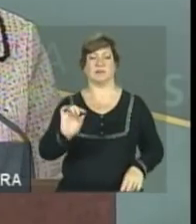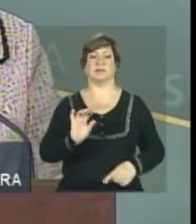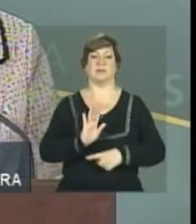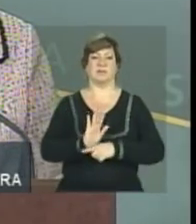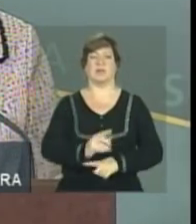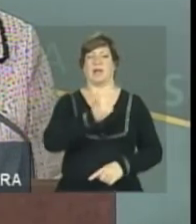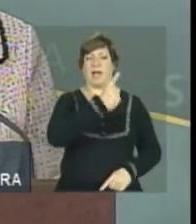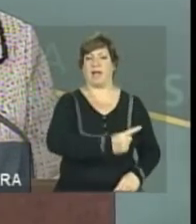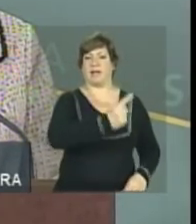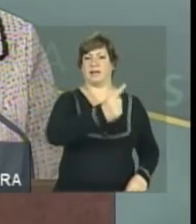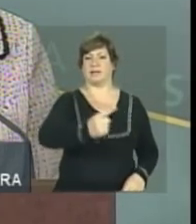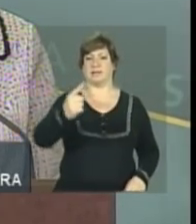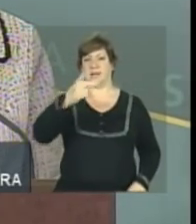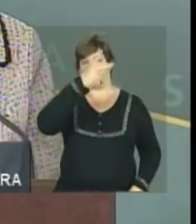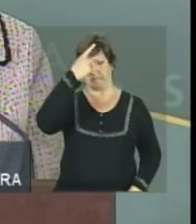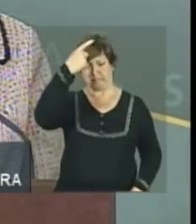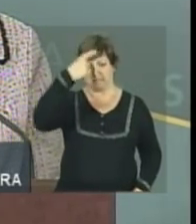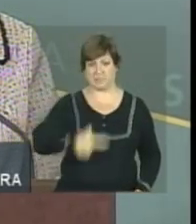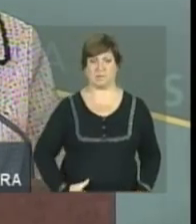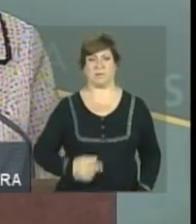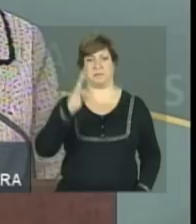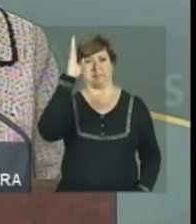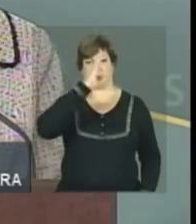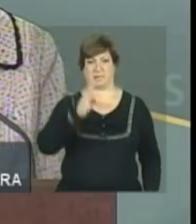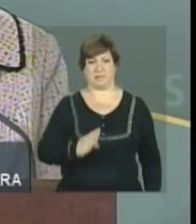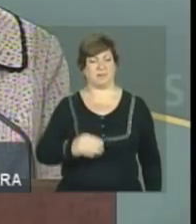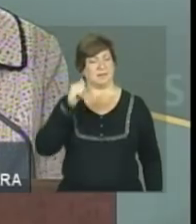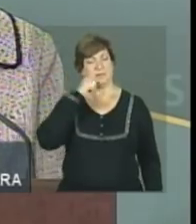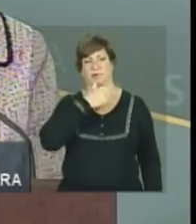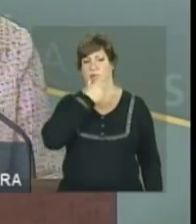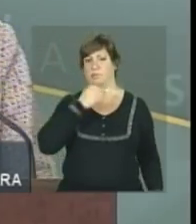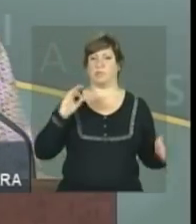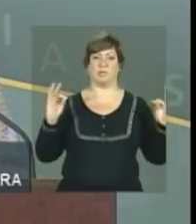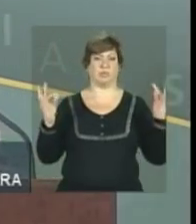de cada brasileiro e de cada brasileira.